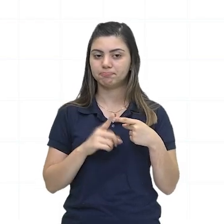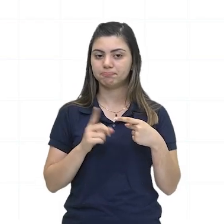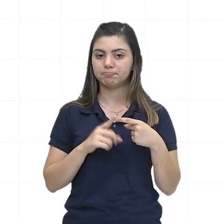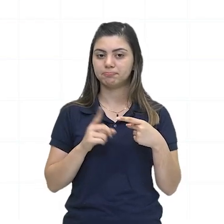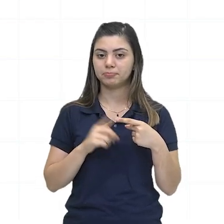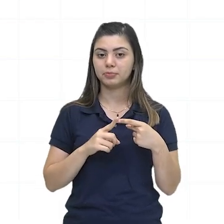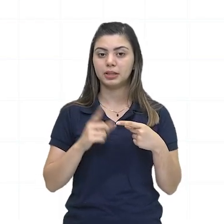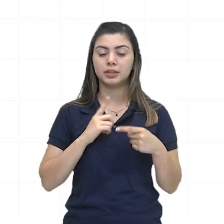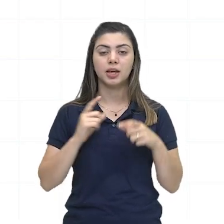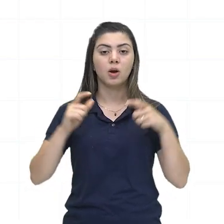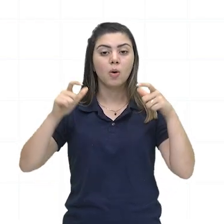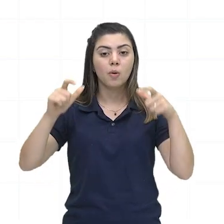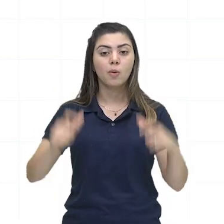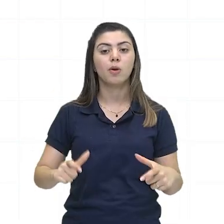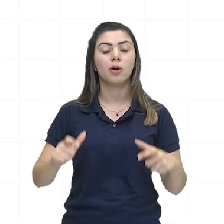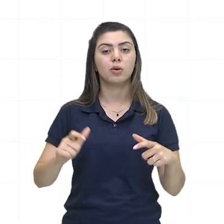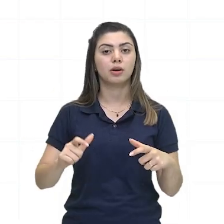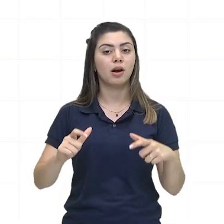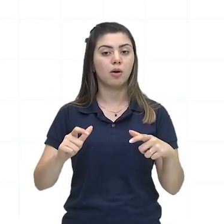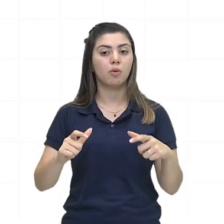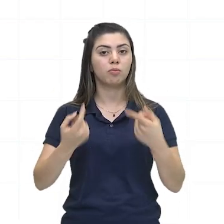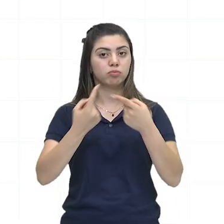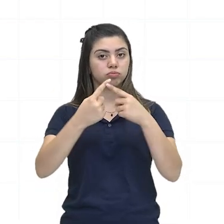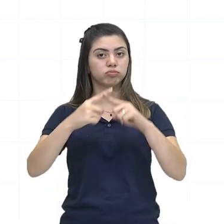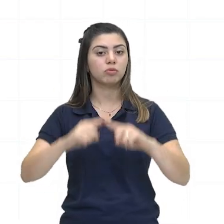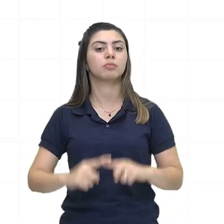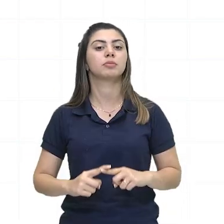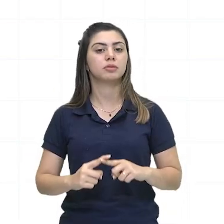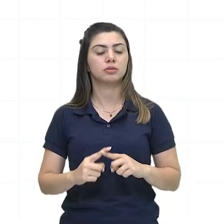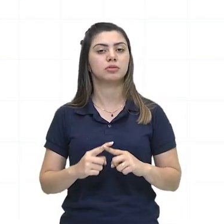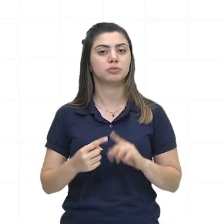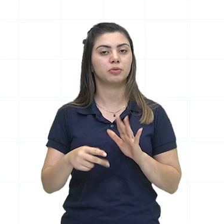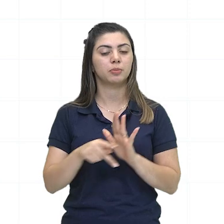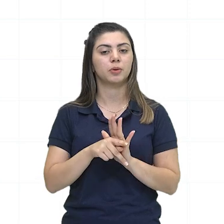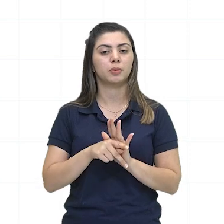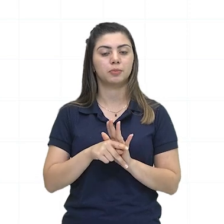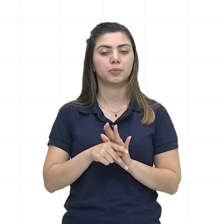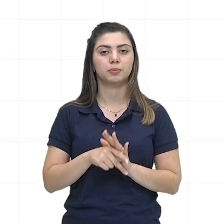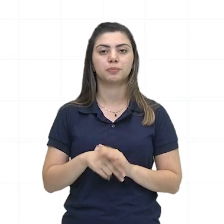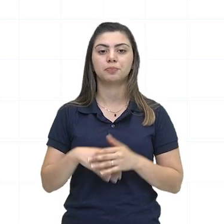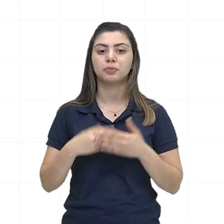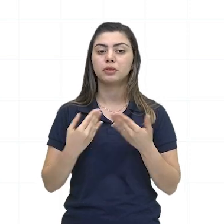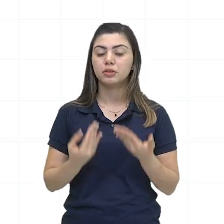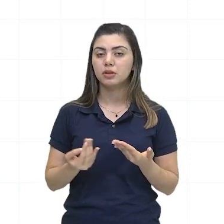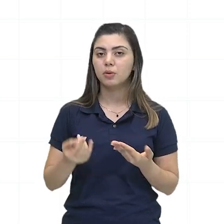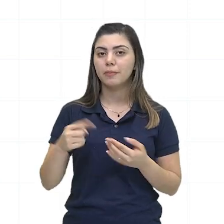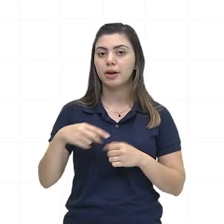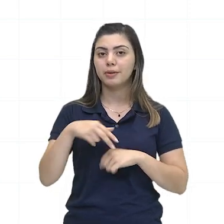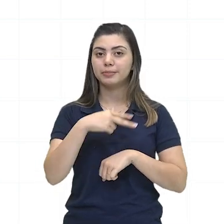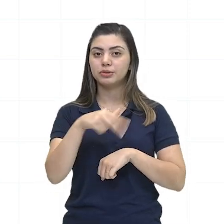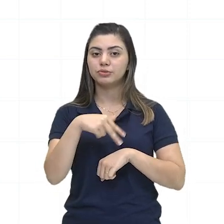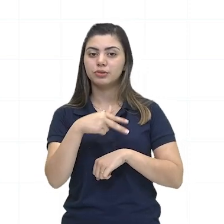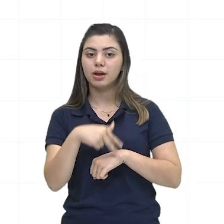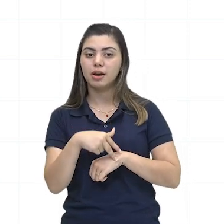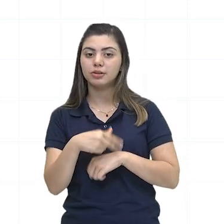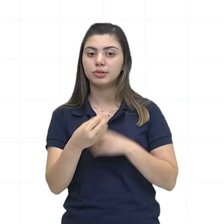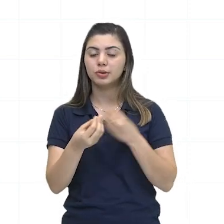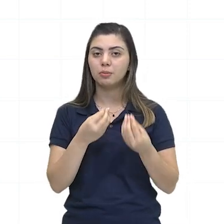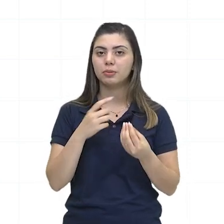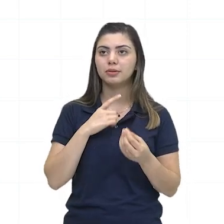sempre estará presente em eventos competitivos. Nesse tipo de ginástica, a gente tem a questão